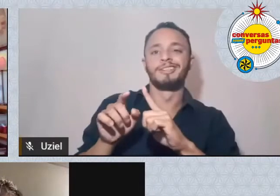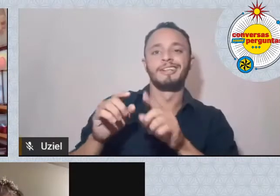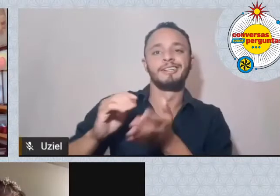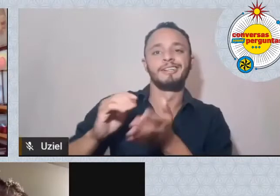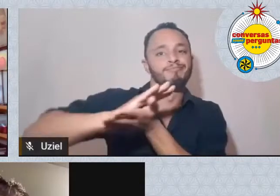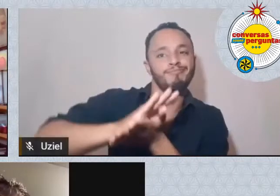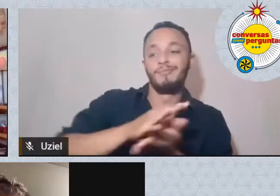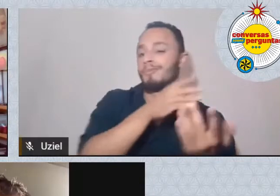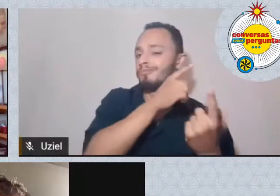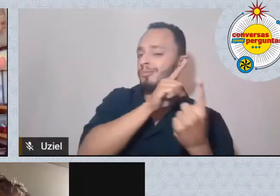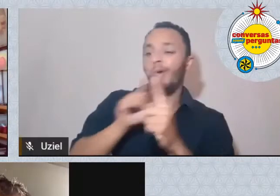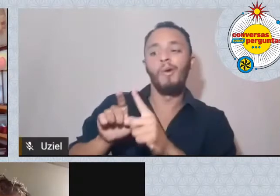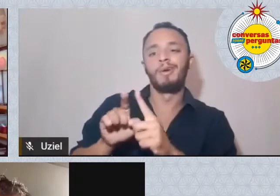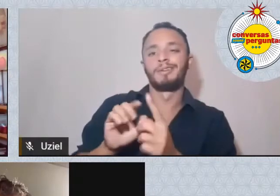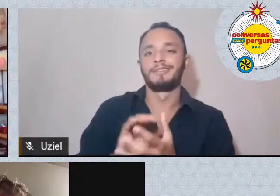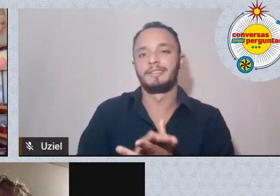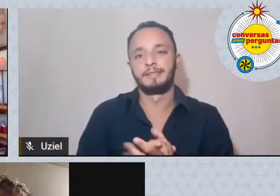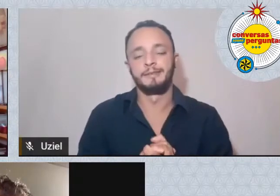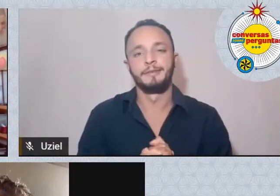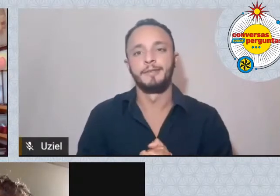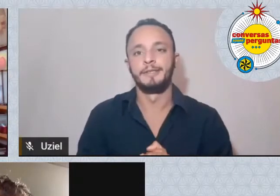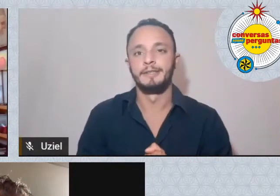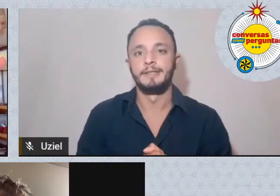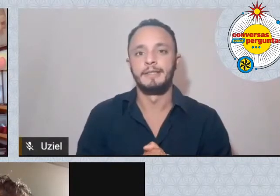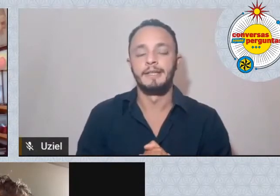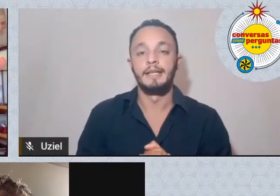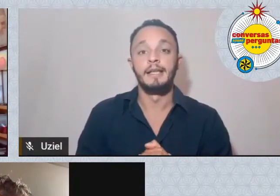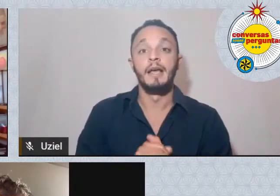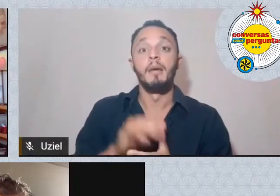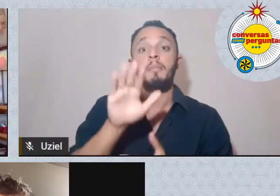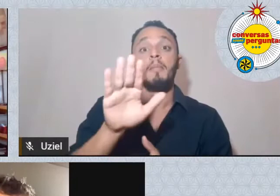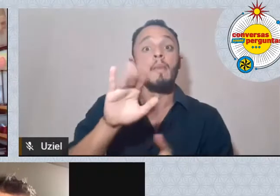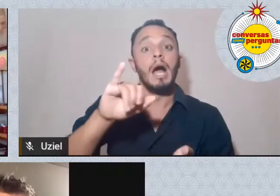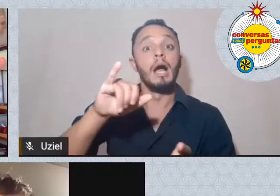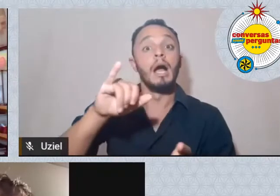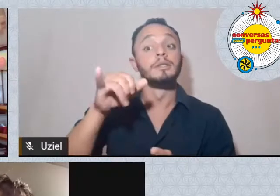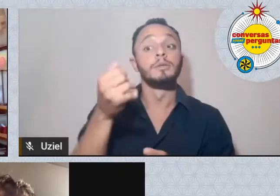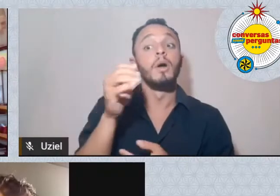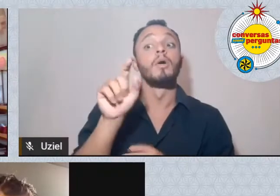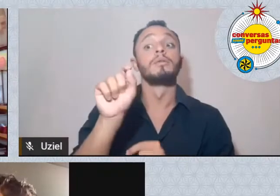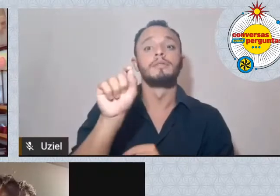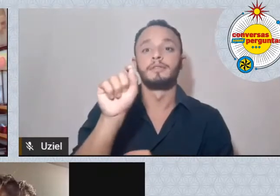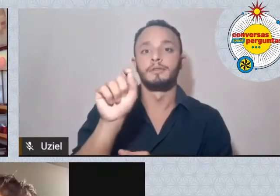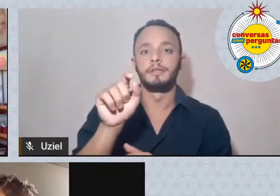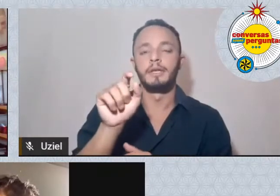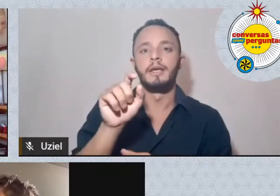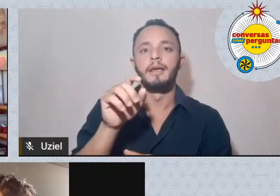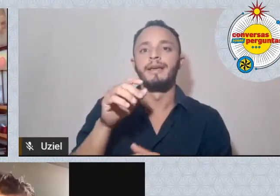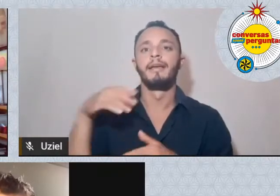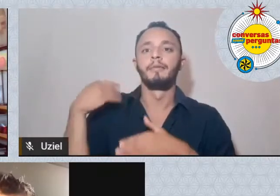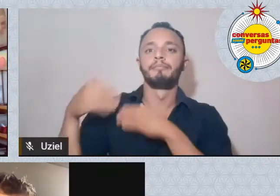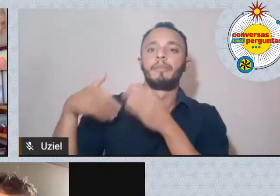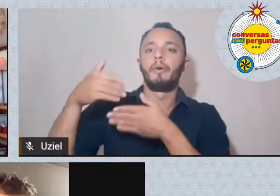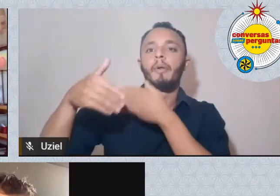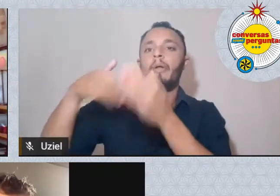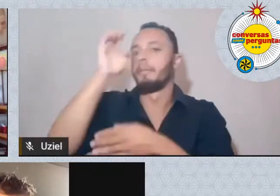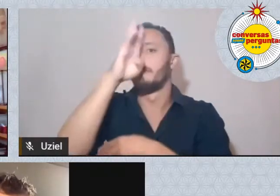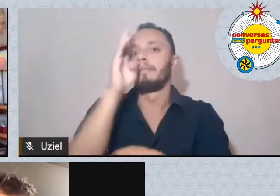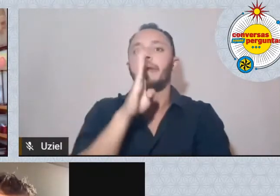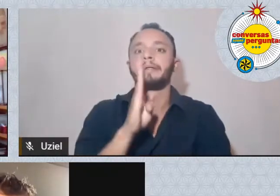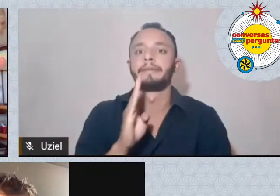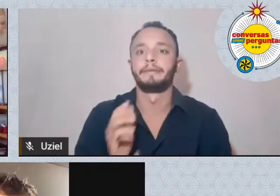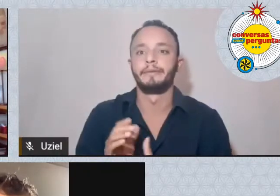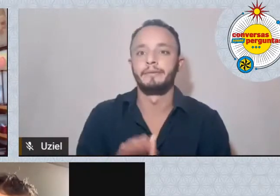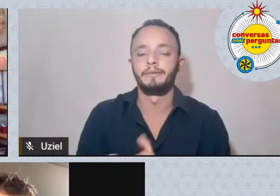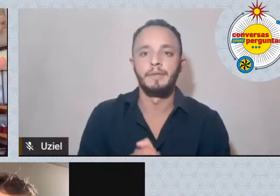Ocorre que aí a gente tem uma espécie assim de efeito Brasil nessa conversa, né? Eu digo